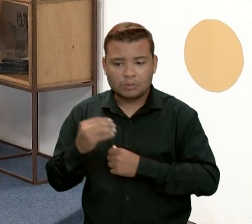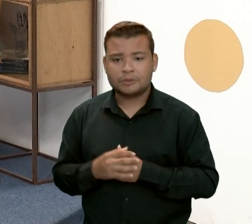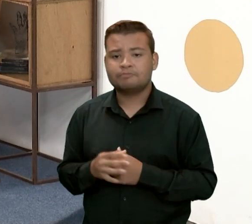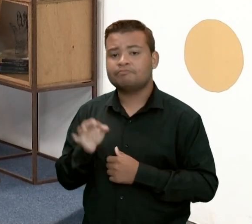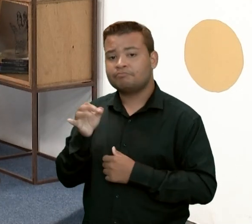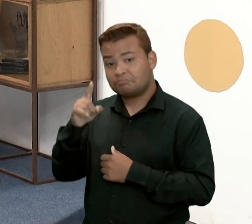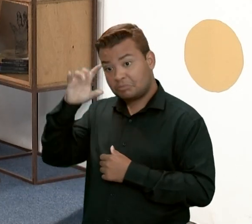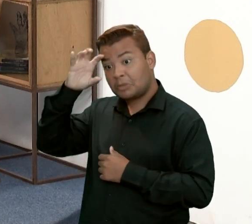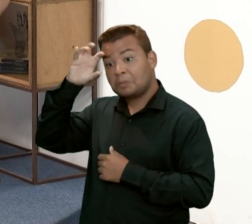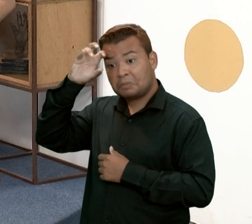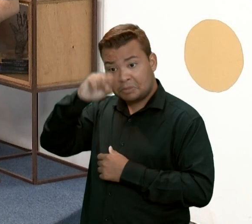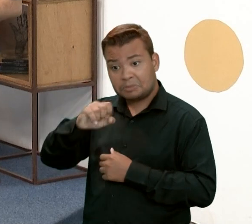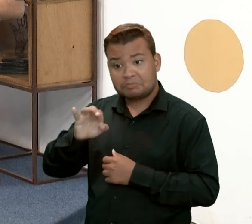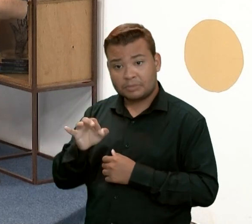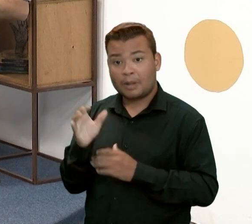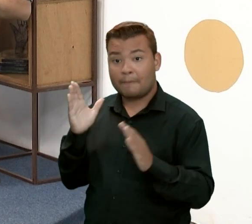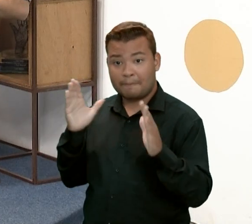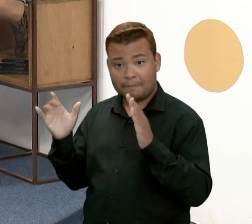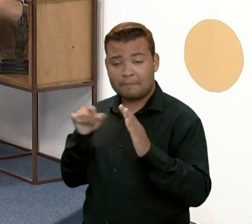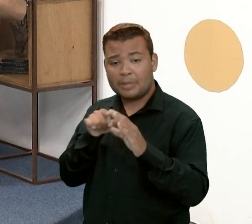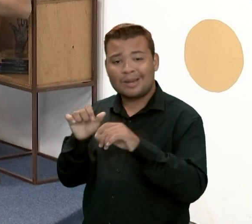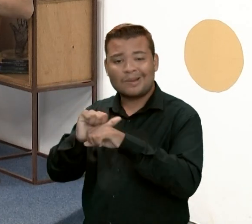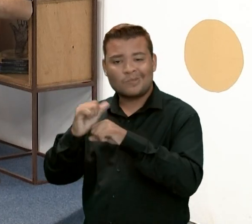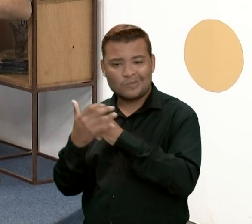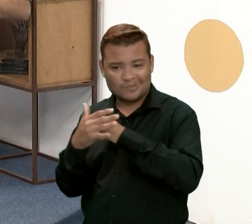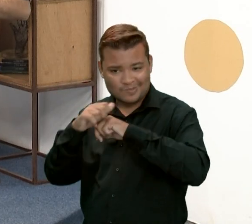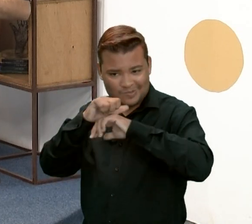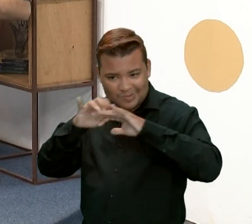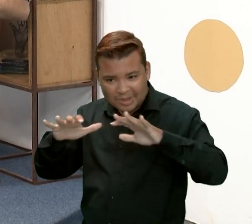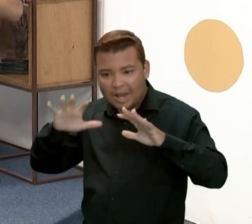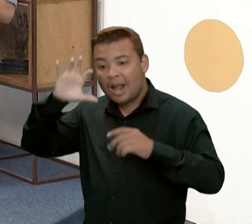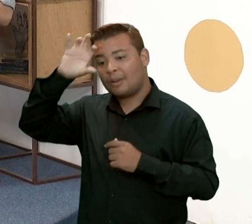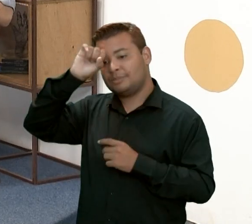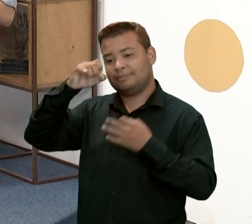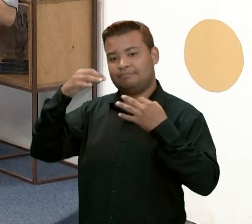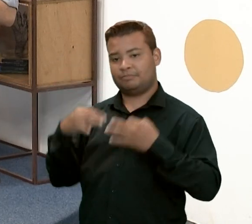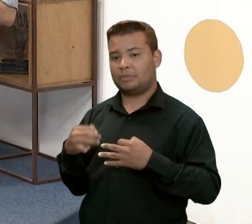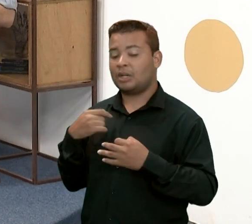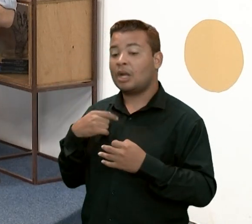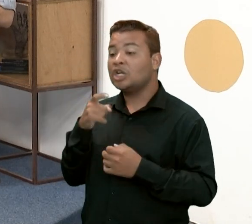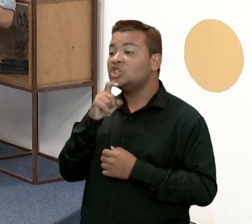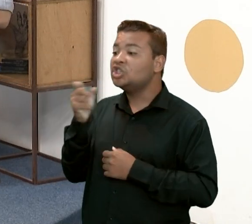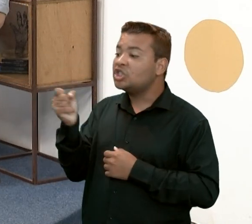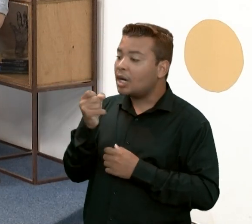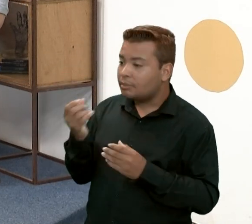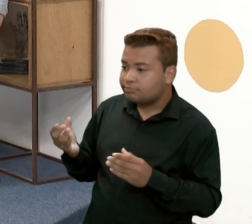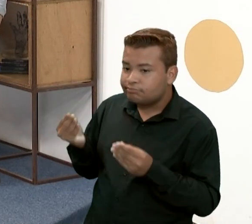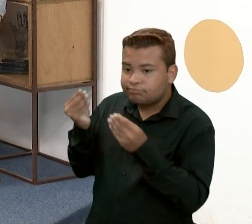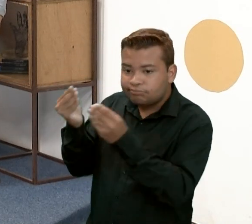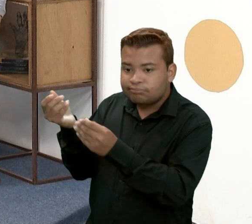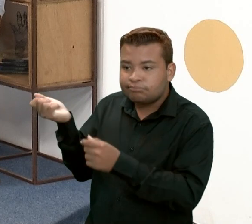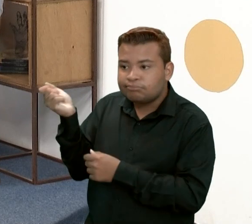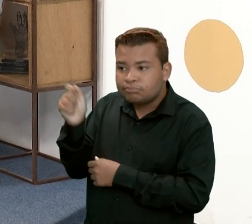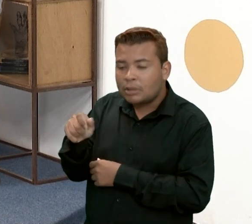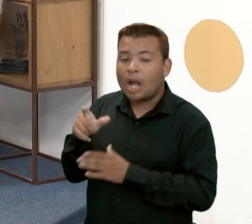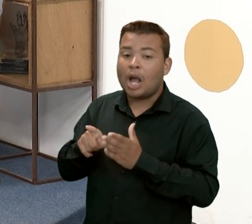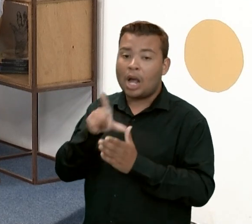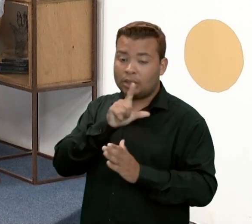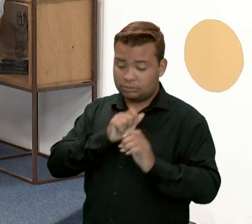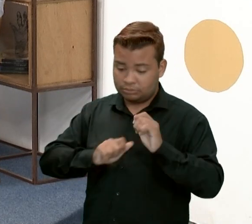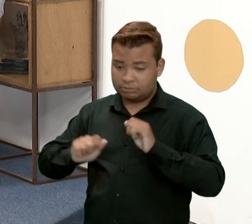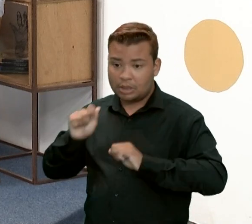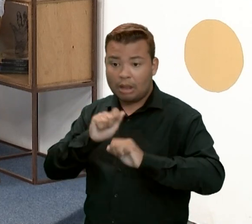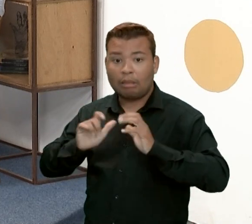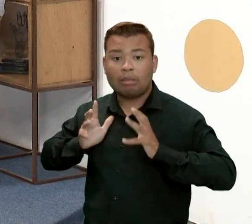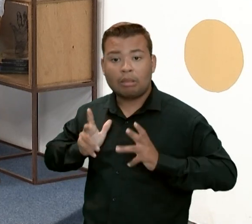teve durante esse período de pandemia, né? De já deixar tudo higienizado, aquilo que vai para a geladeira já está higienizado até para a nossa segurança